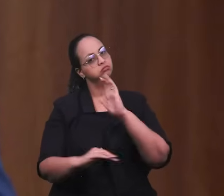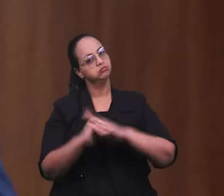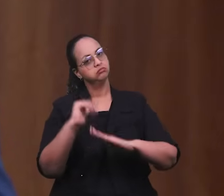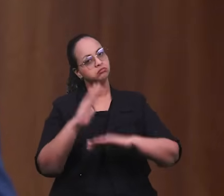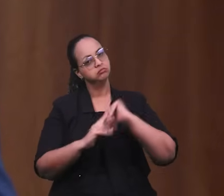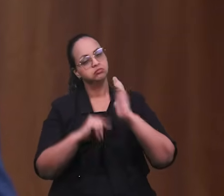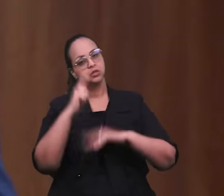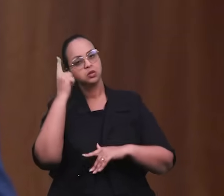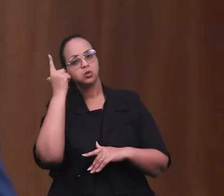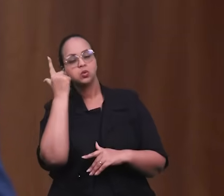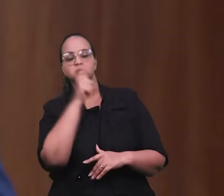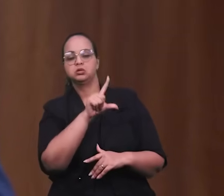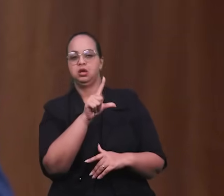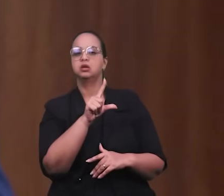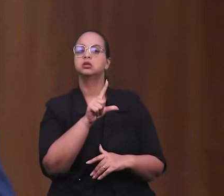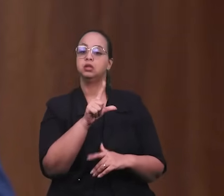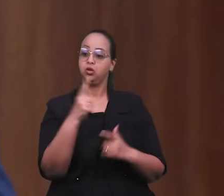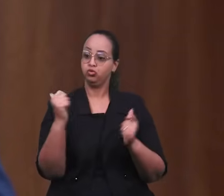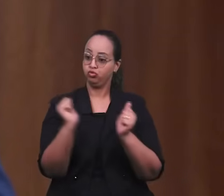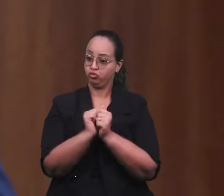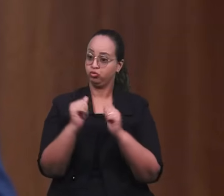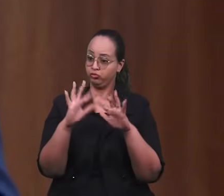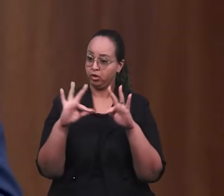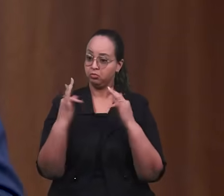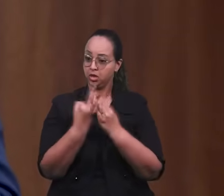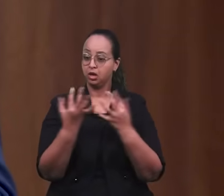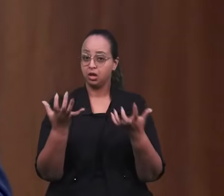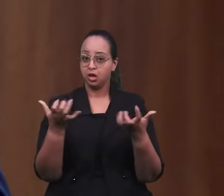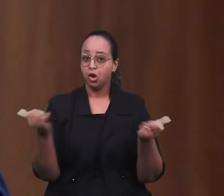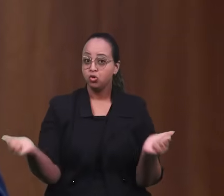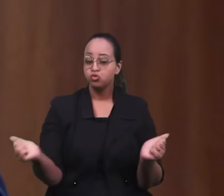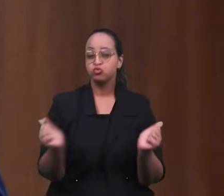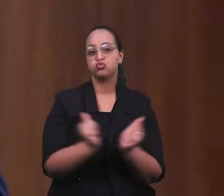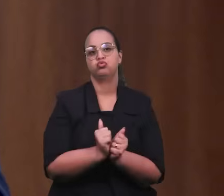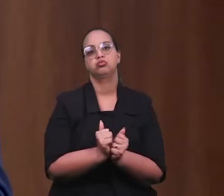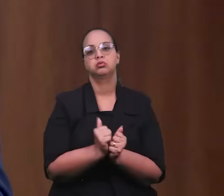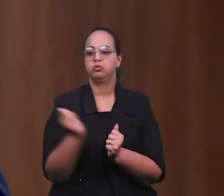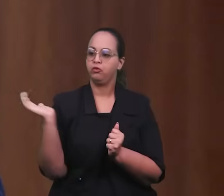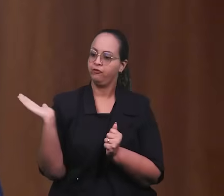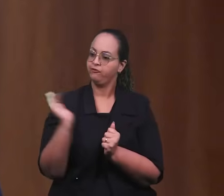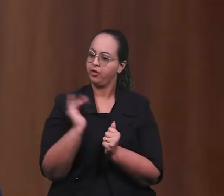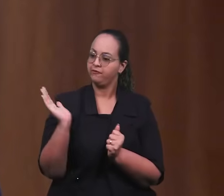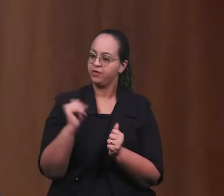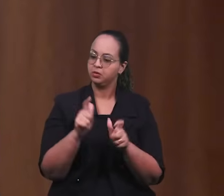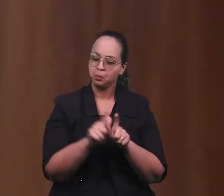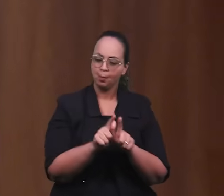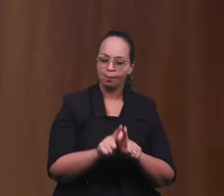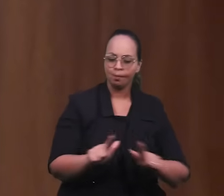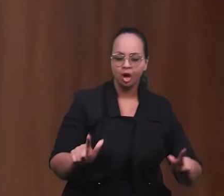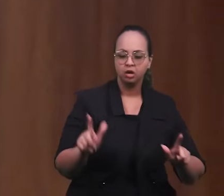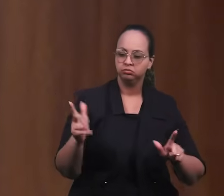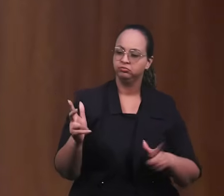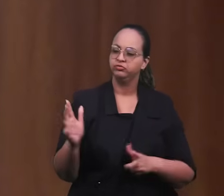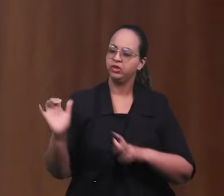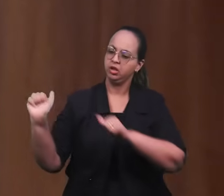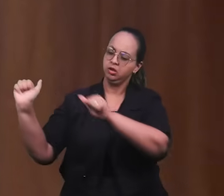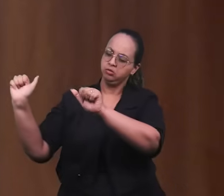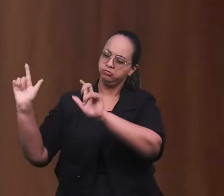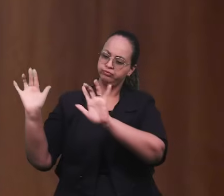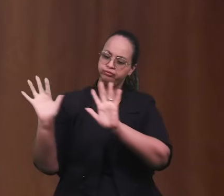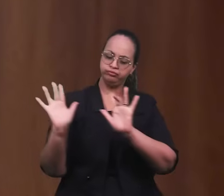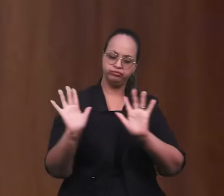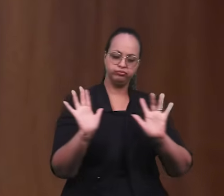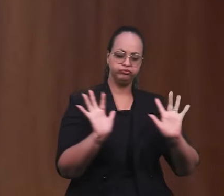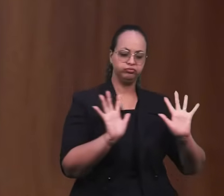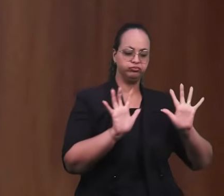visão, essa proatividade, saber que está uma família junto ali, e ele vai conduzir de tal forma que a família possa estar junto,